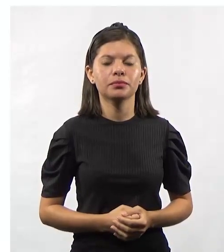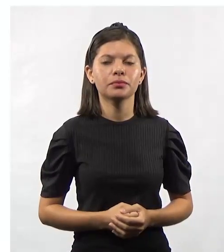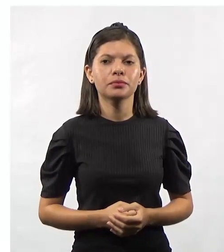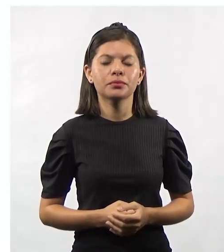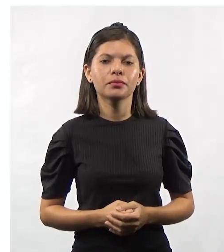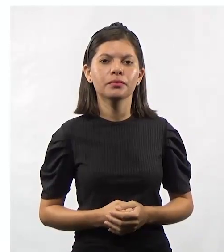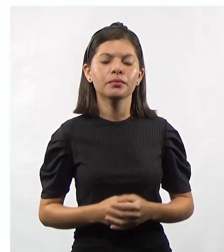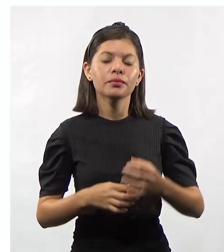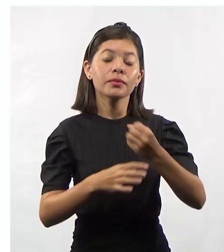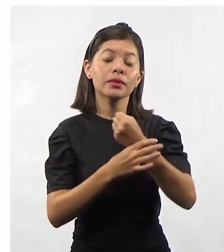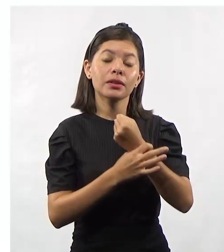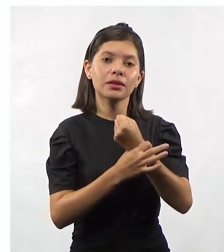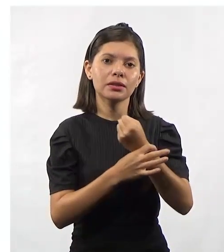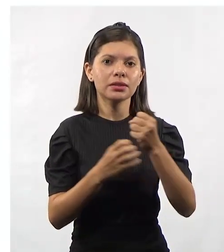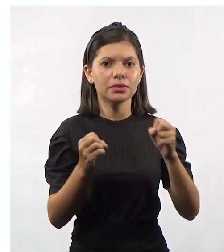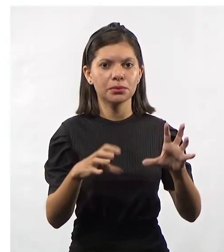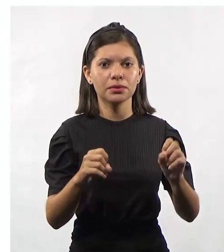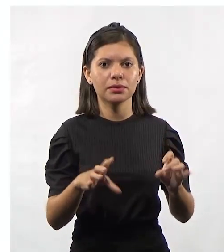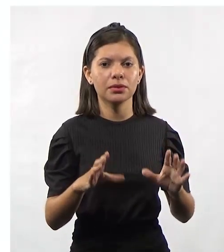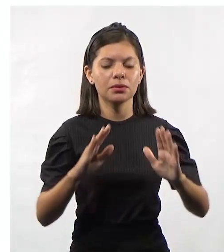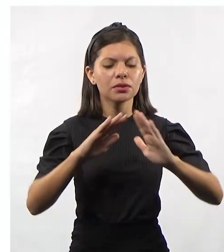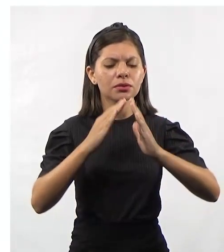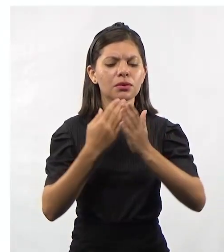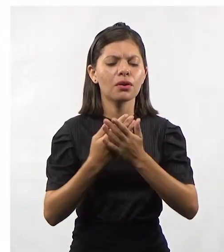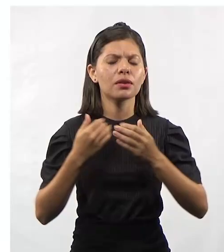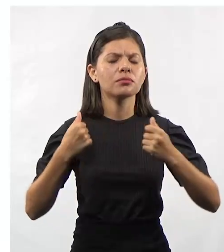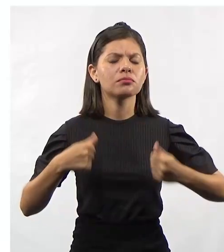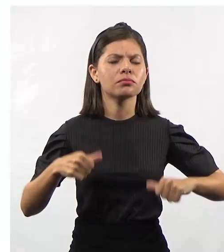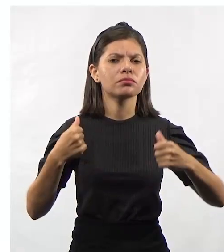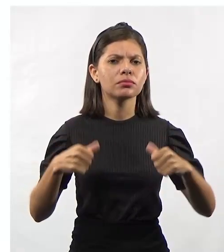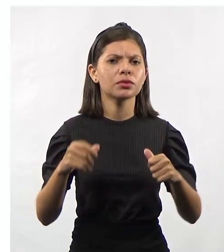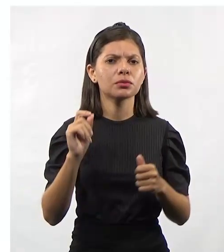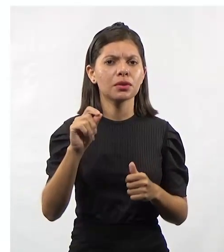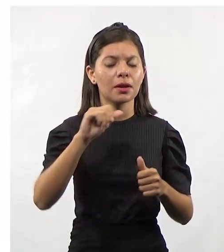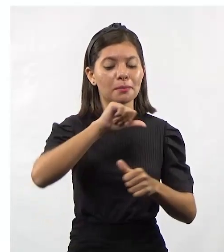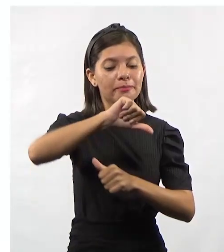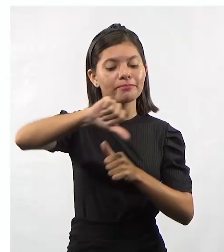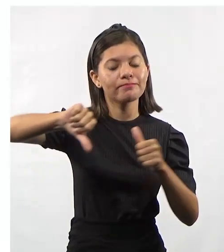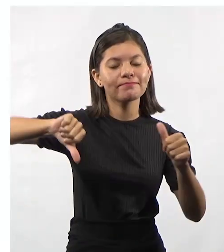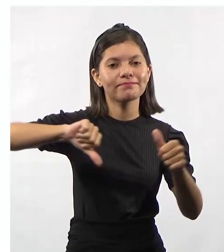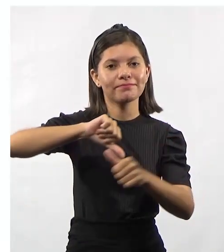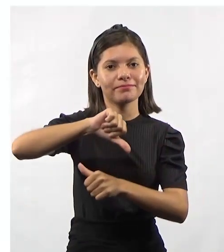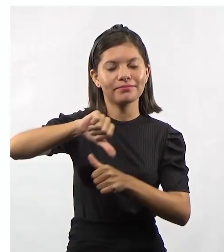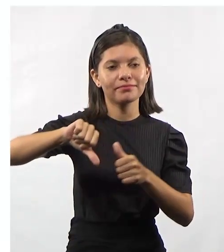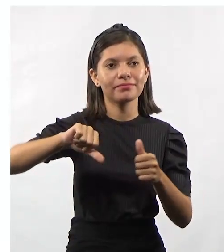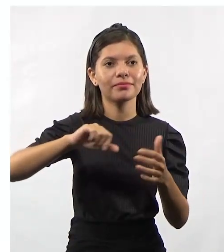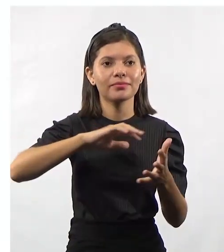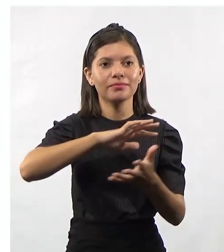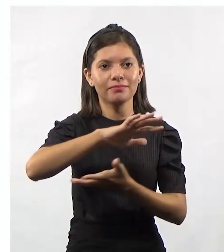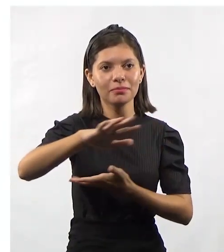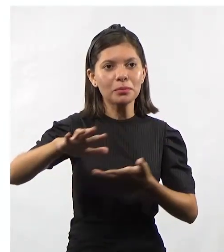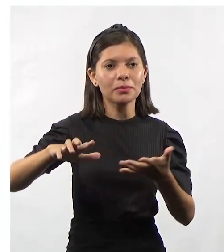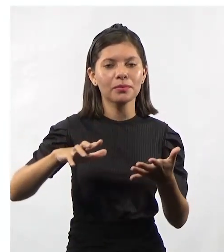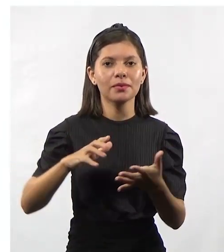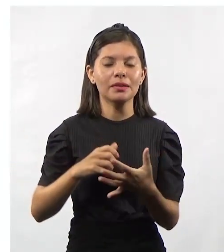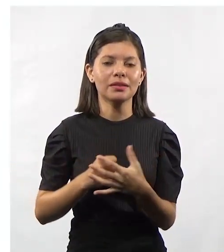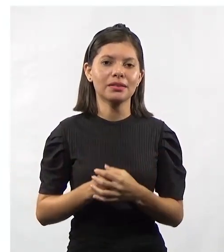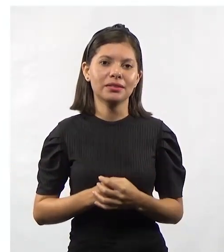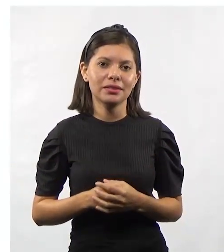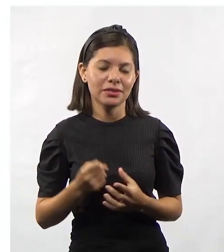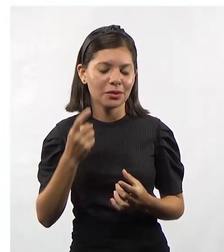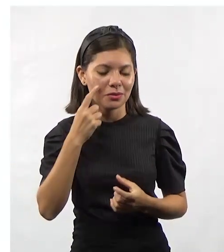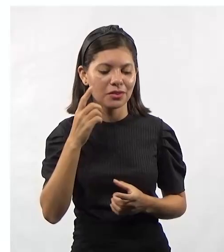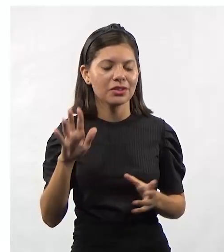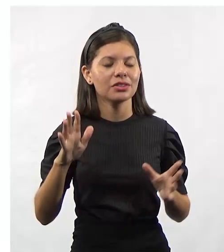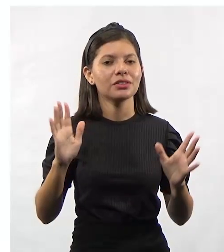possa garantir essa educação em direitos humanos, a escola precisa transformar-se, né? A gente já vê aí